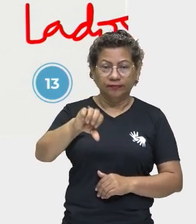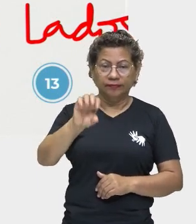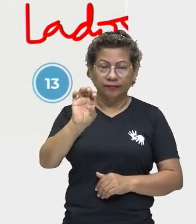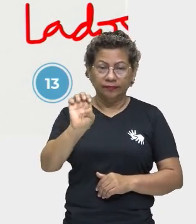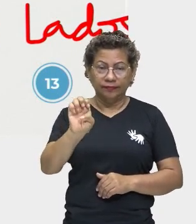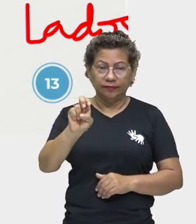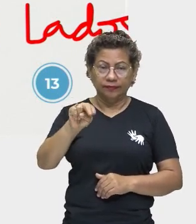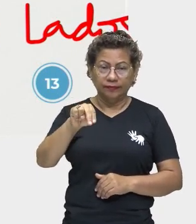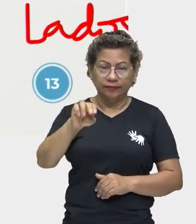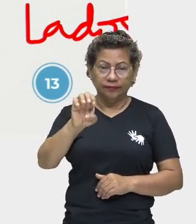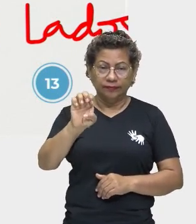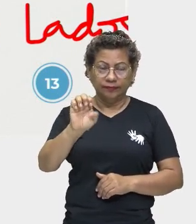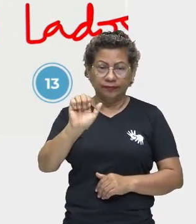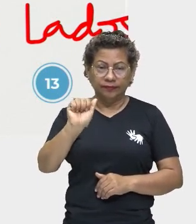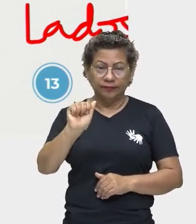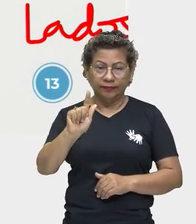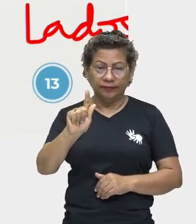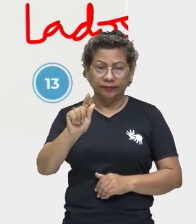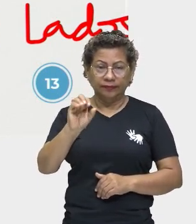Eneágono.